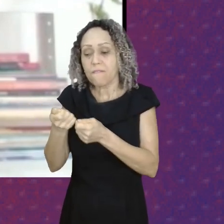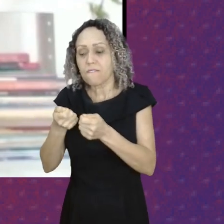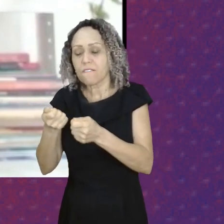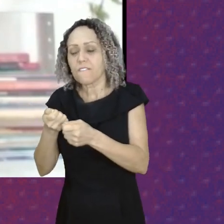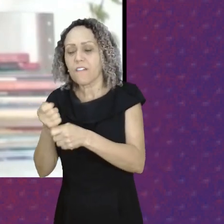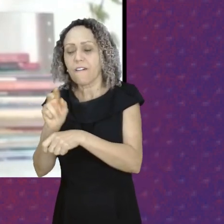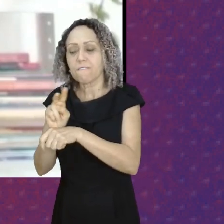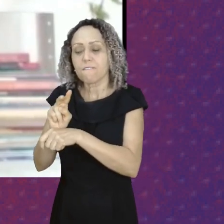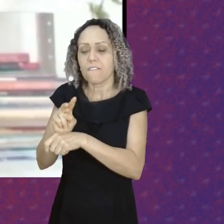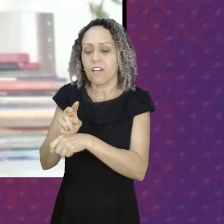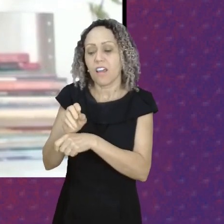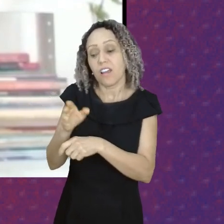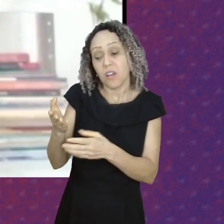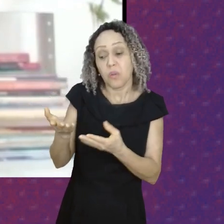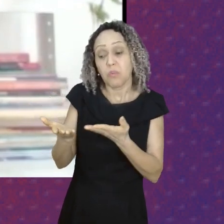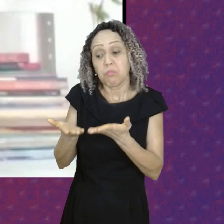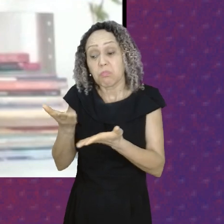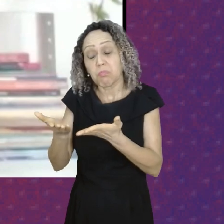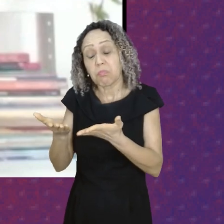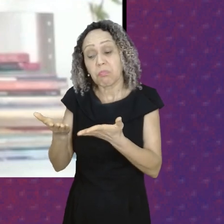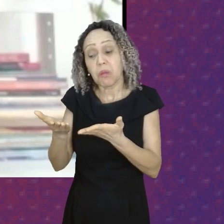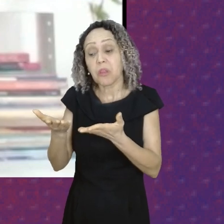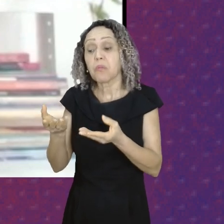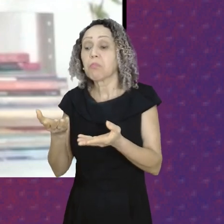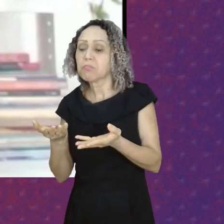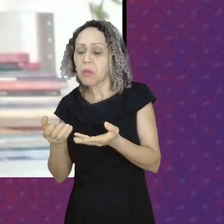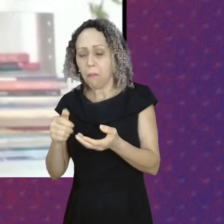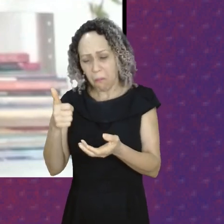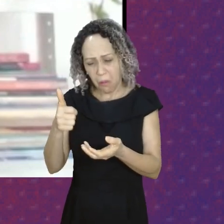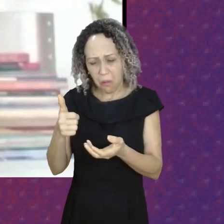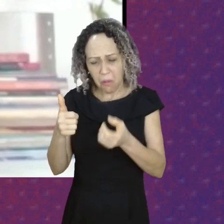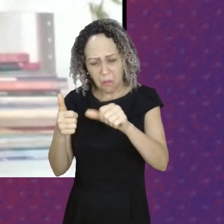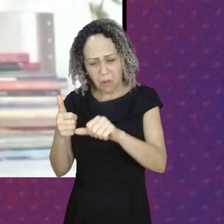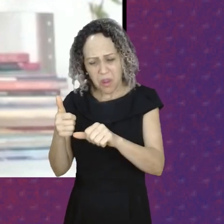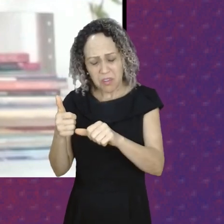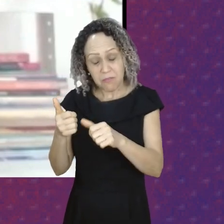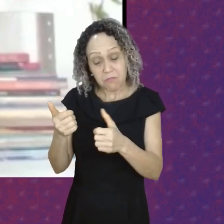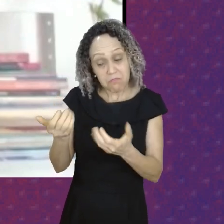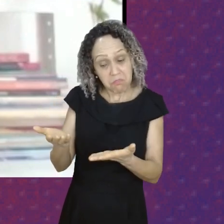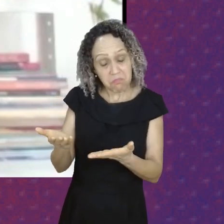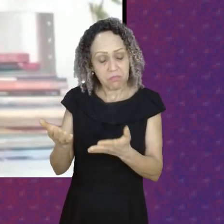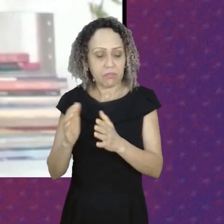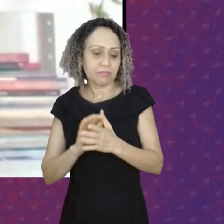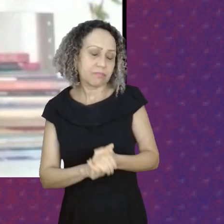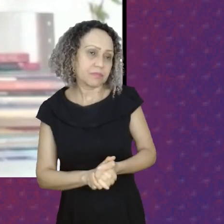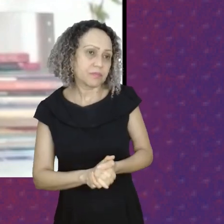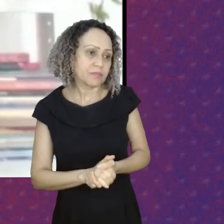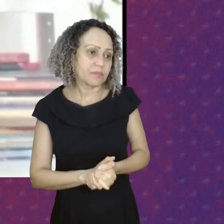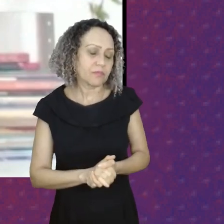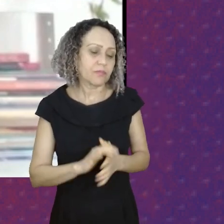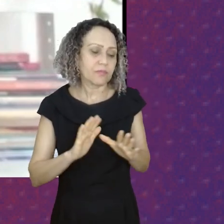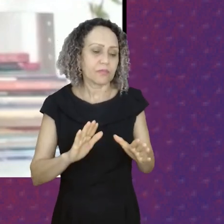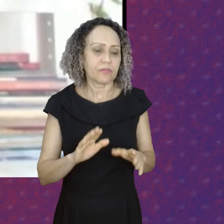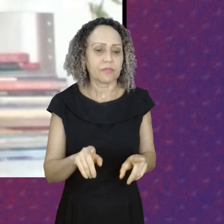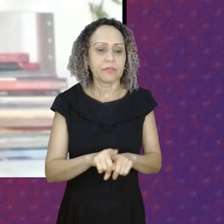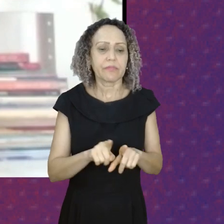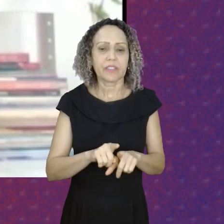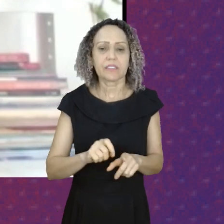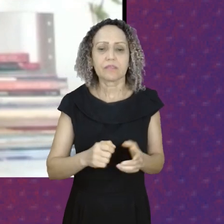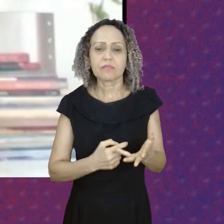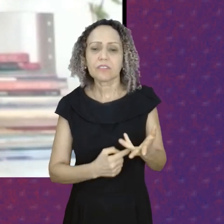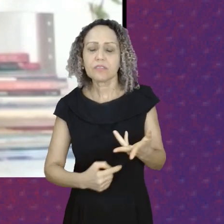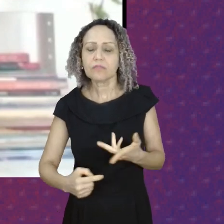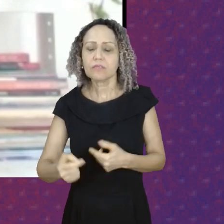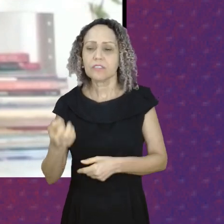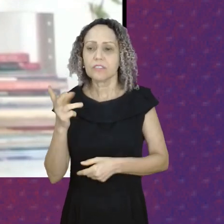se faz com as crianças. Um outro motivo também é que nós verificamos que, muitas vezes, meninas